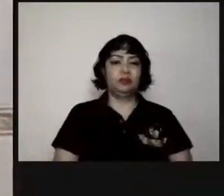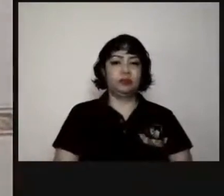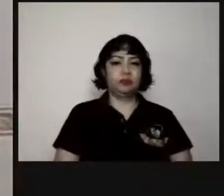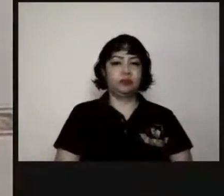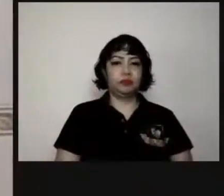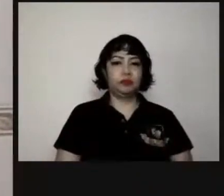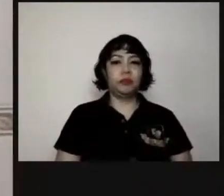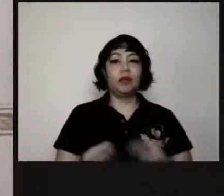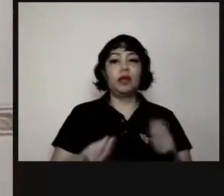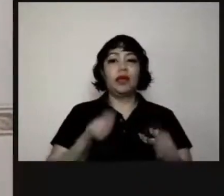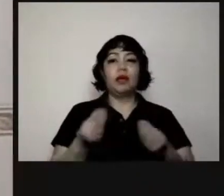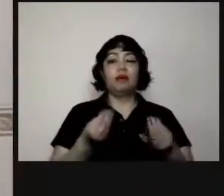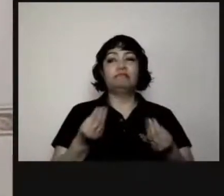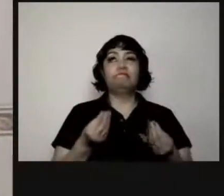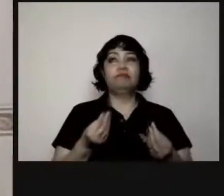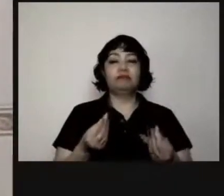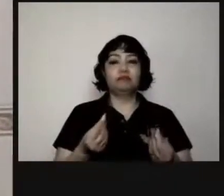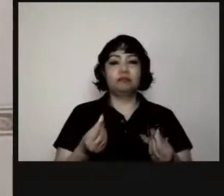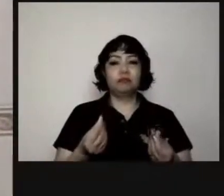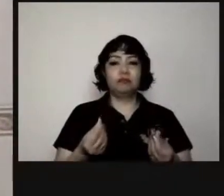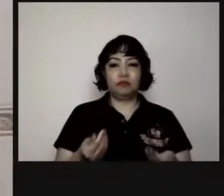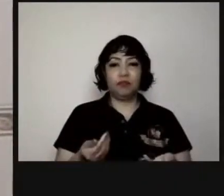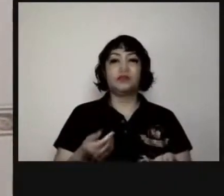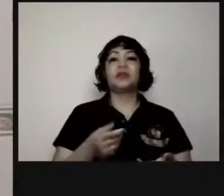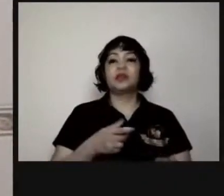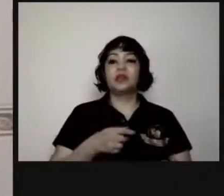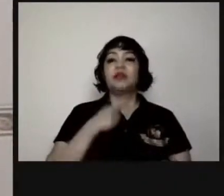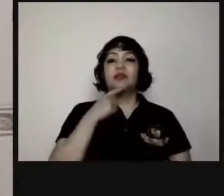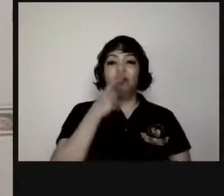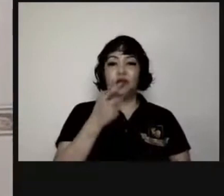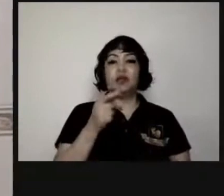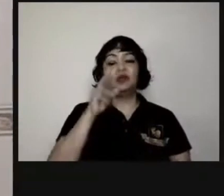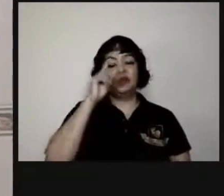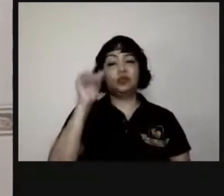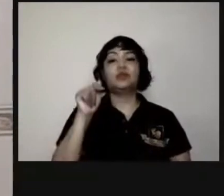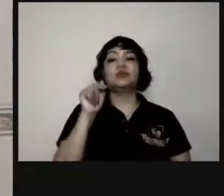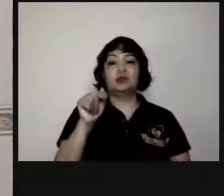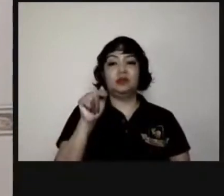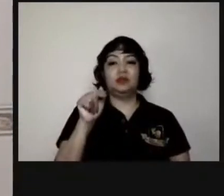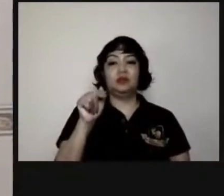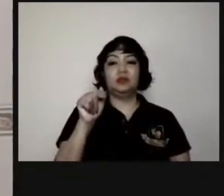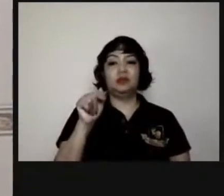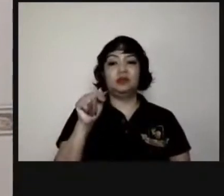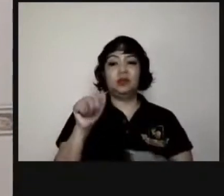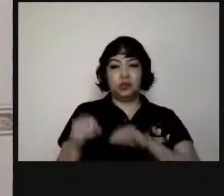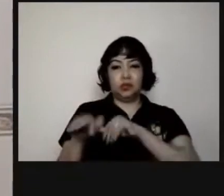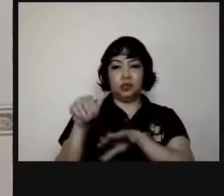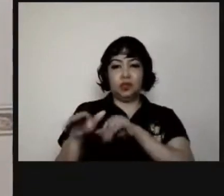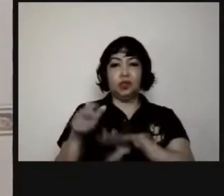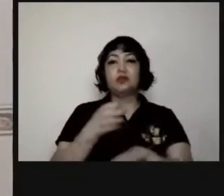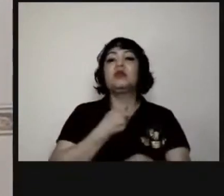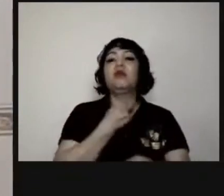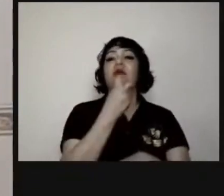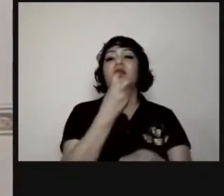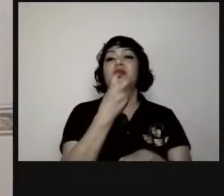ela fala sobre a questão do dia 7 ter sido esse grito de independência, mas que no